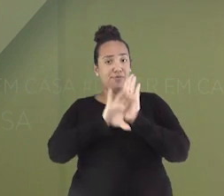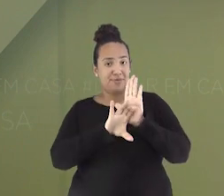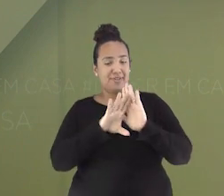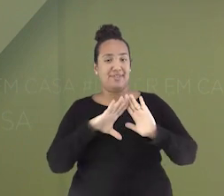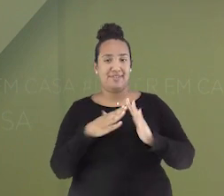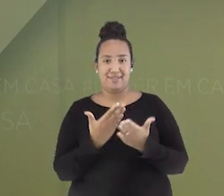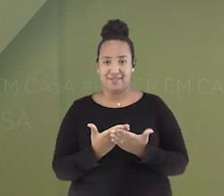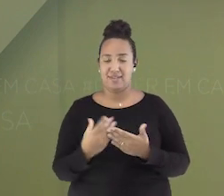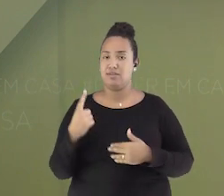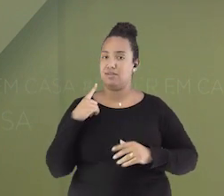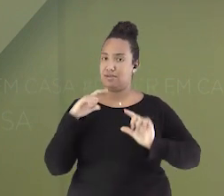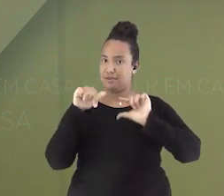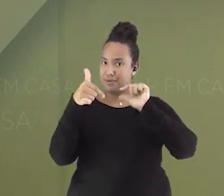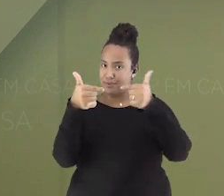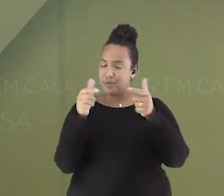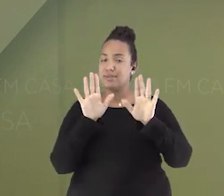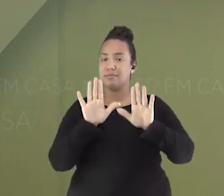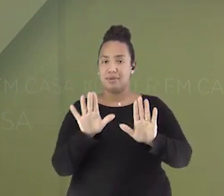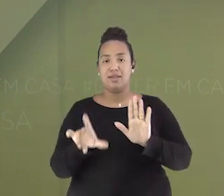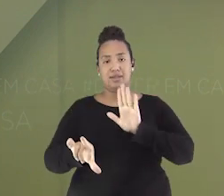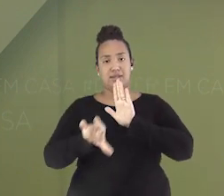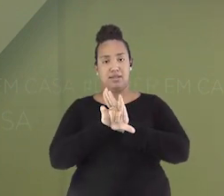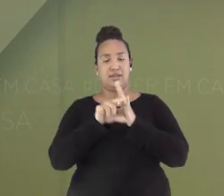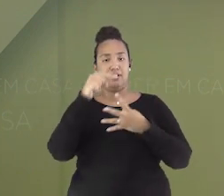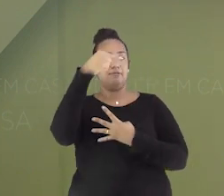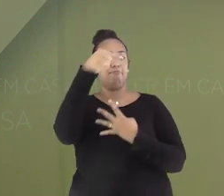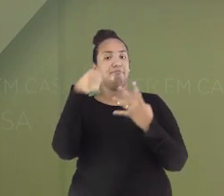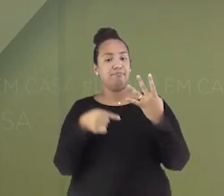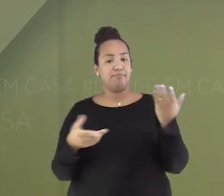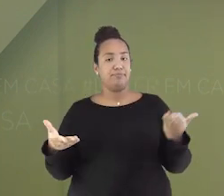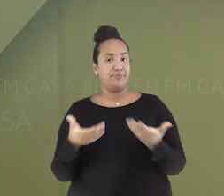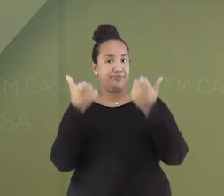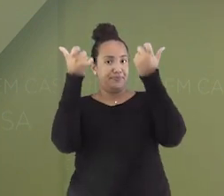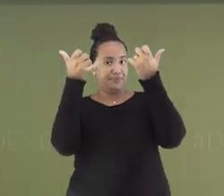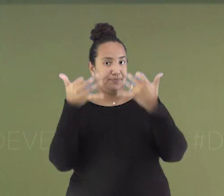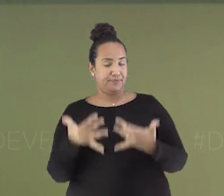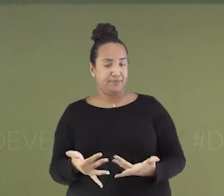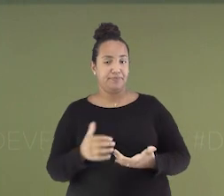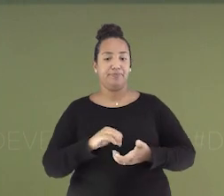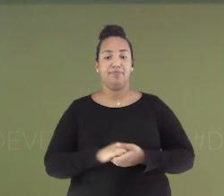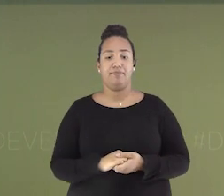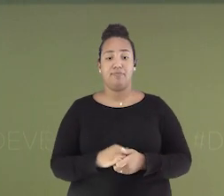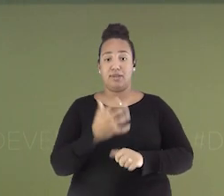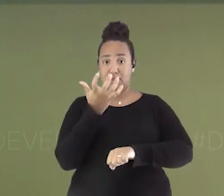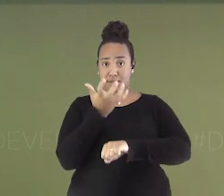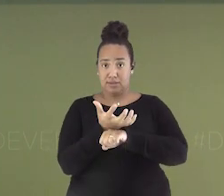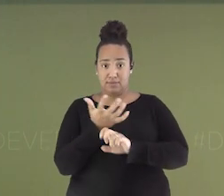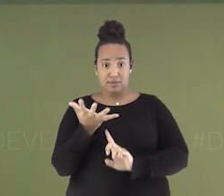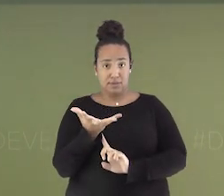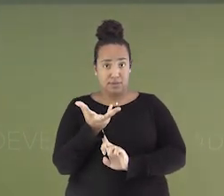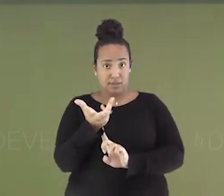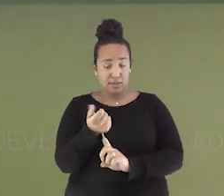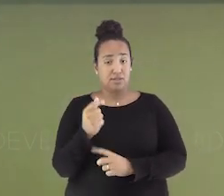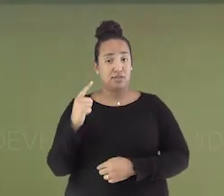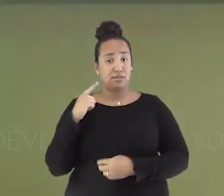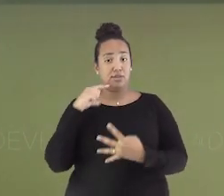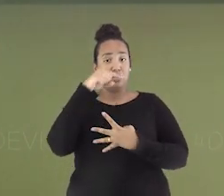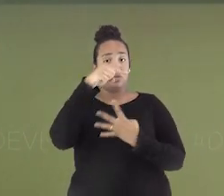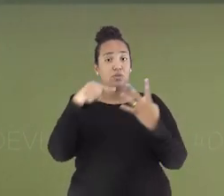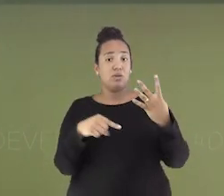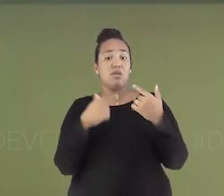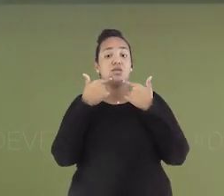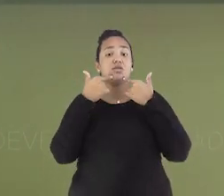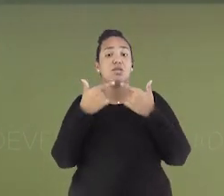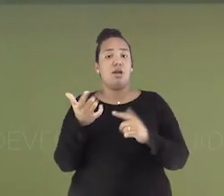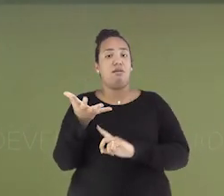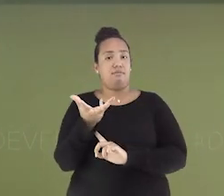Existem muitas outras, mas na lei estão previstas essas 4 que vamos falar hoje. A disciplina de artes é composta por 4